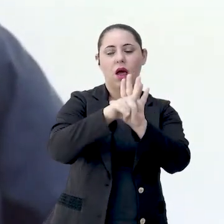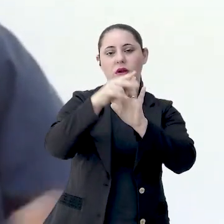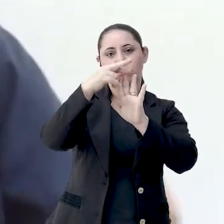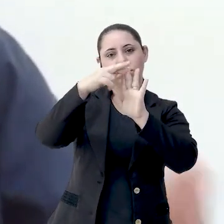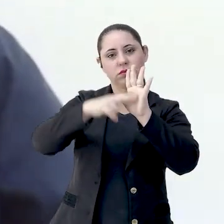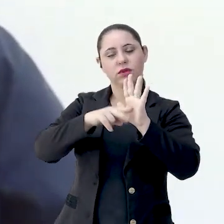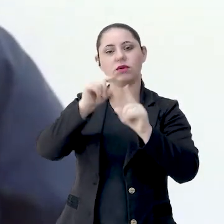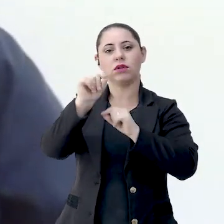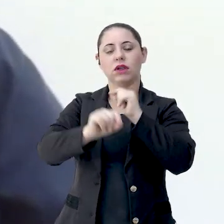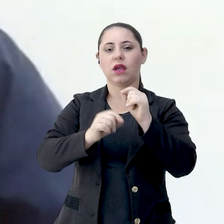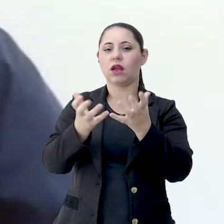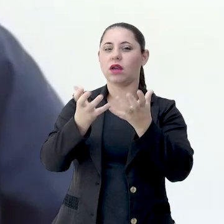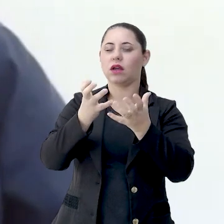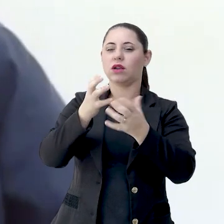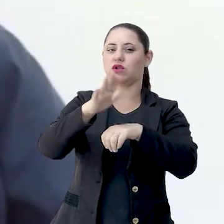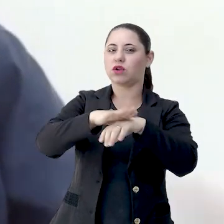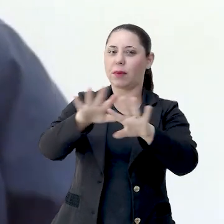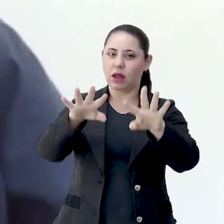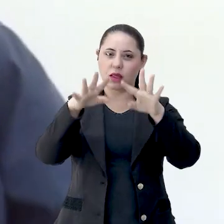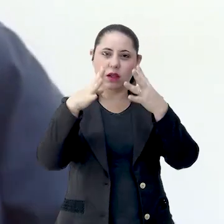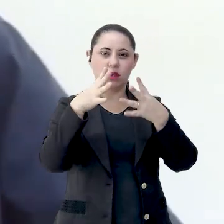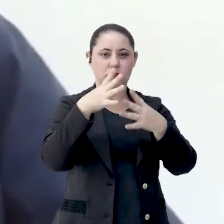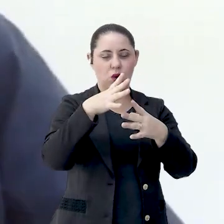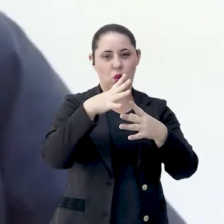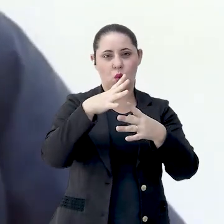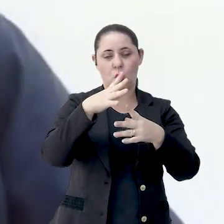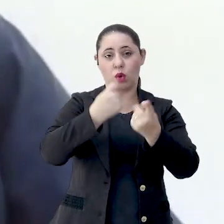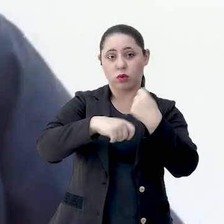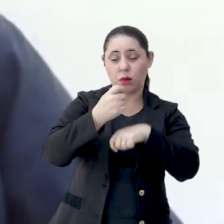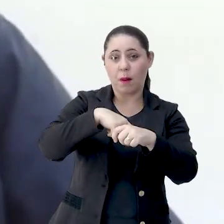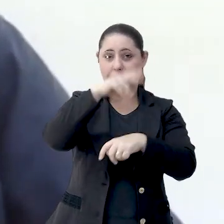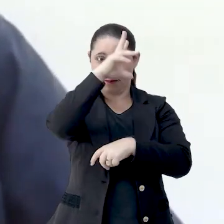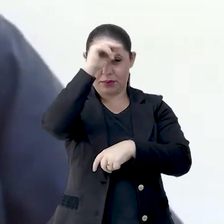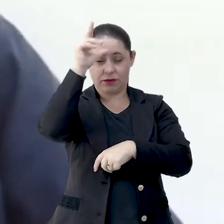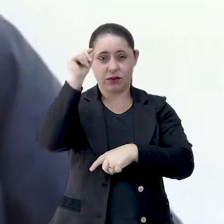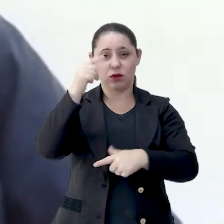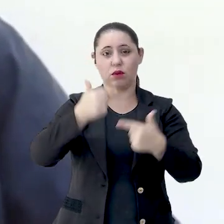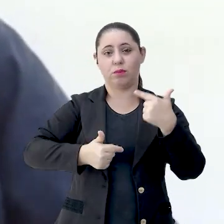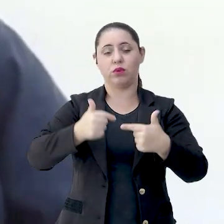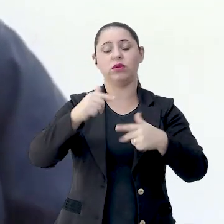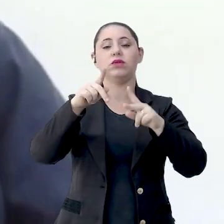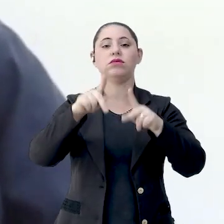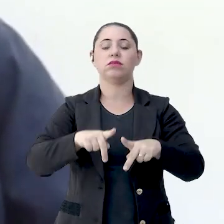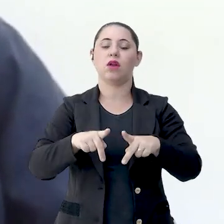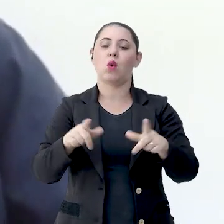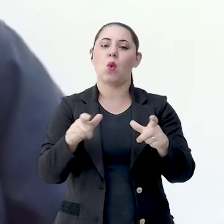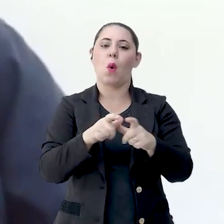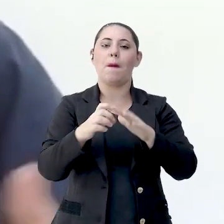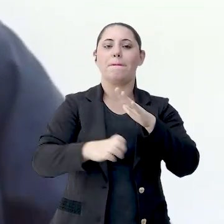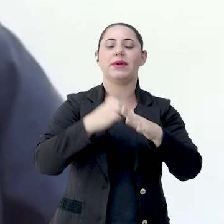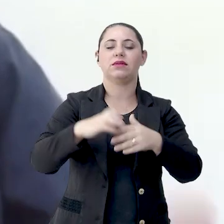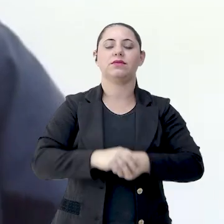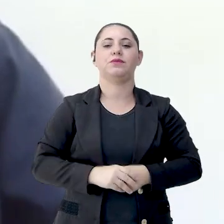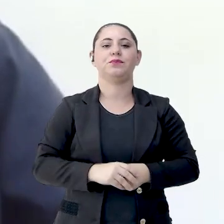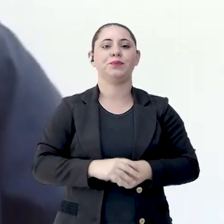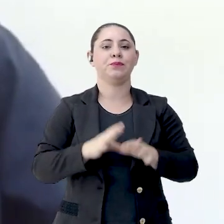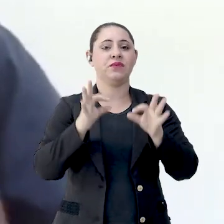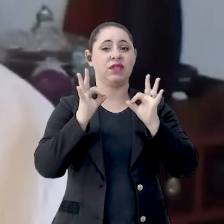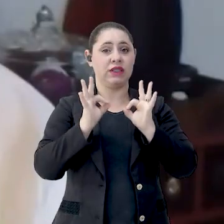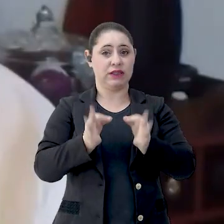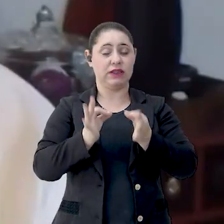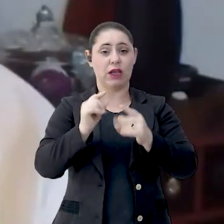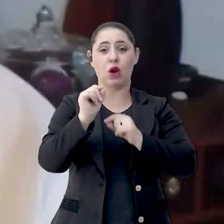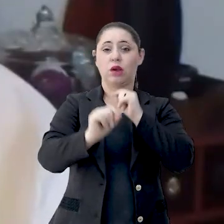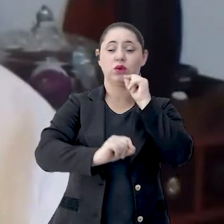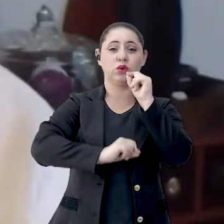baixo risco. Então, existe uma regulamentação que nós queremos chamar a atenção de todos esses prefeitos sobre a política de desenvolvimento de pequenos